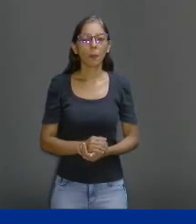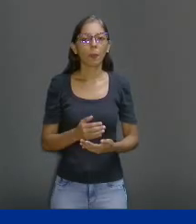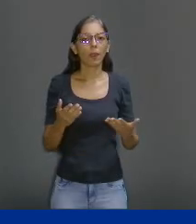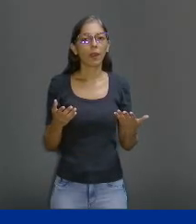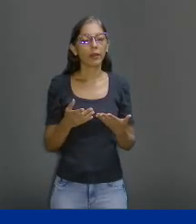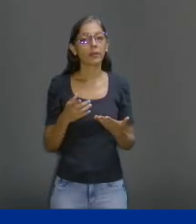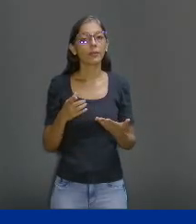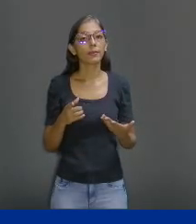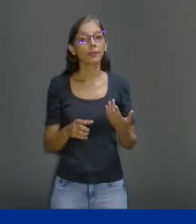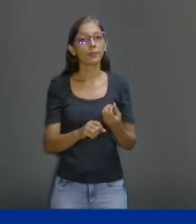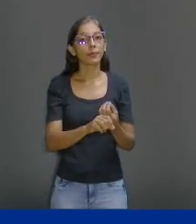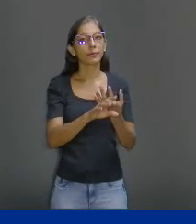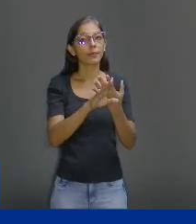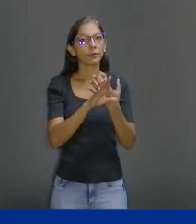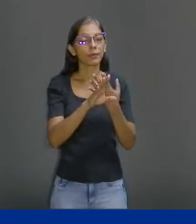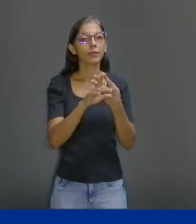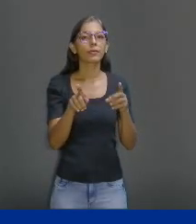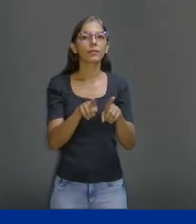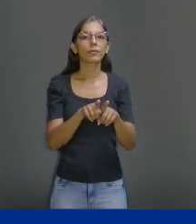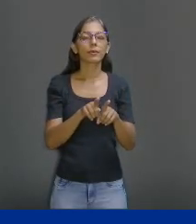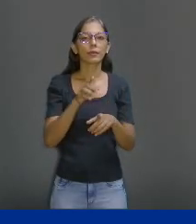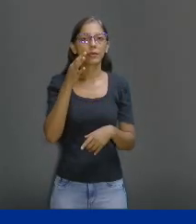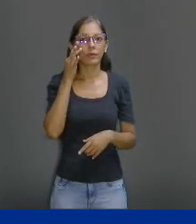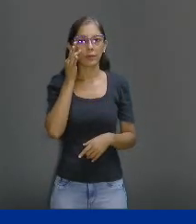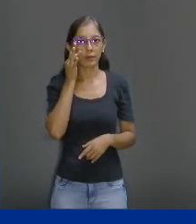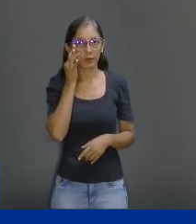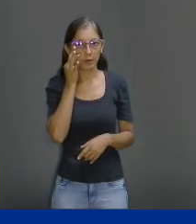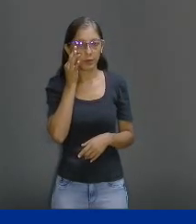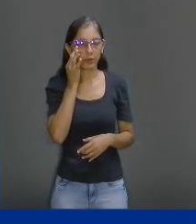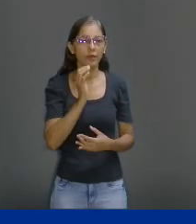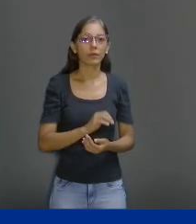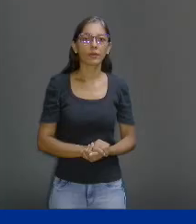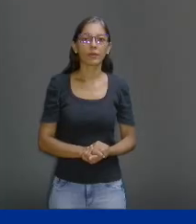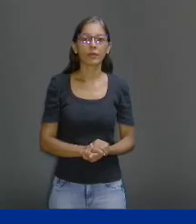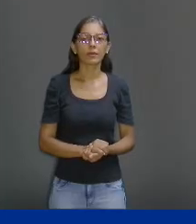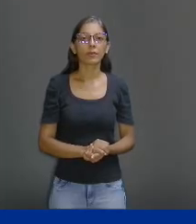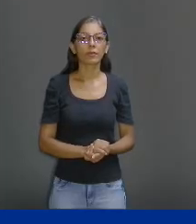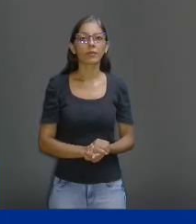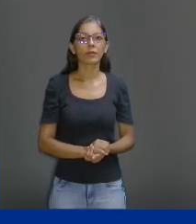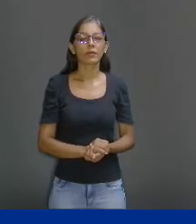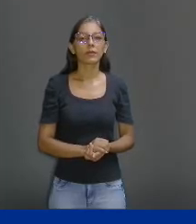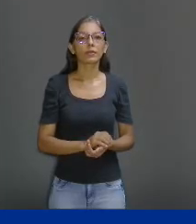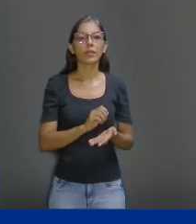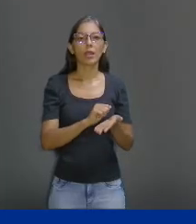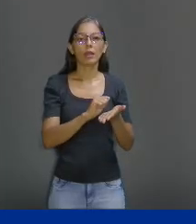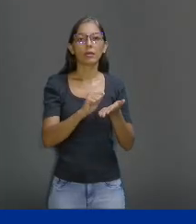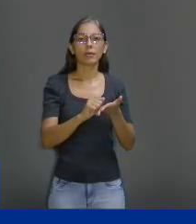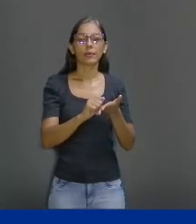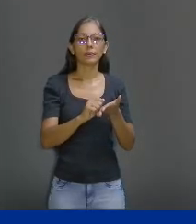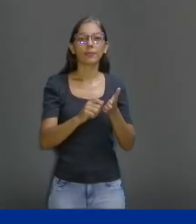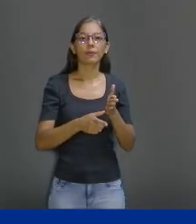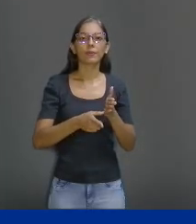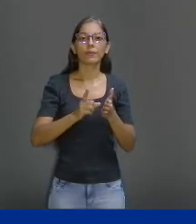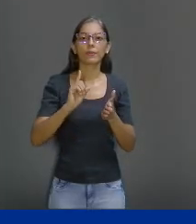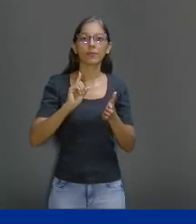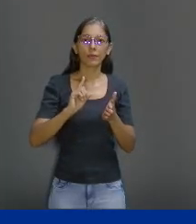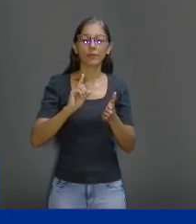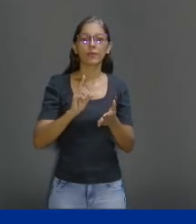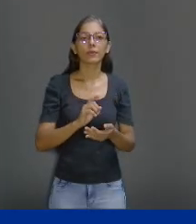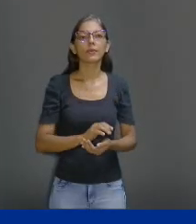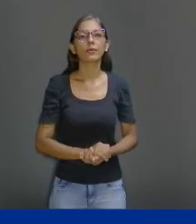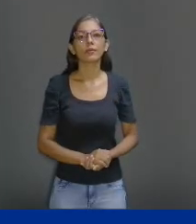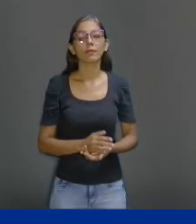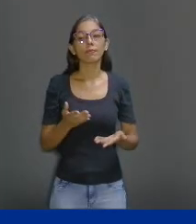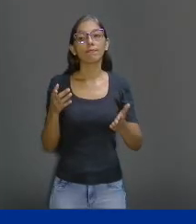na modalidade híbrida, e submeto a apreciação à ata da sessão anterior, perguntando se